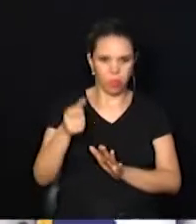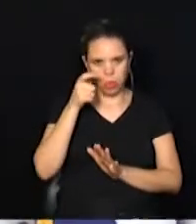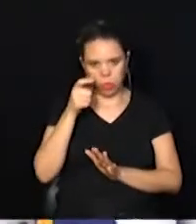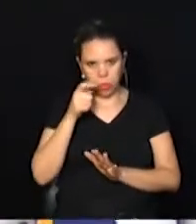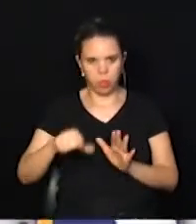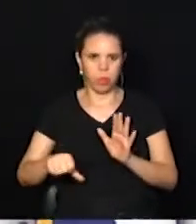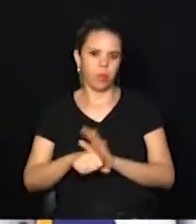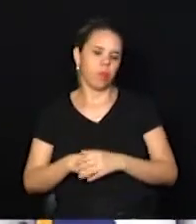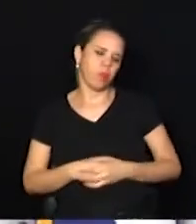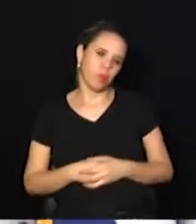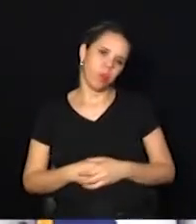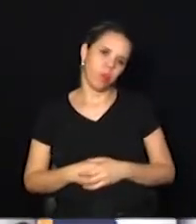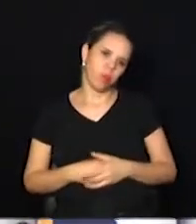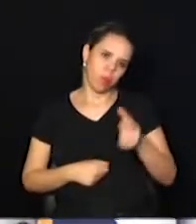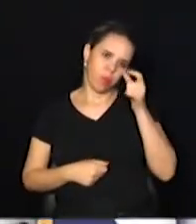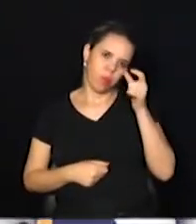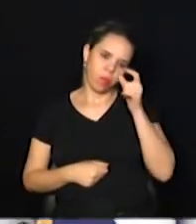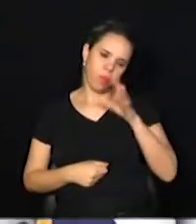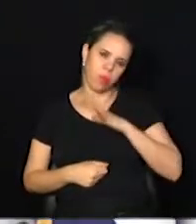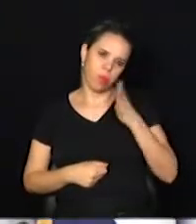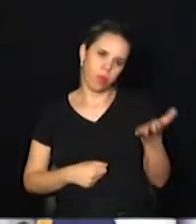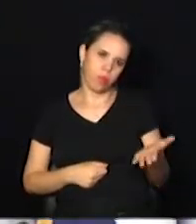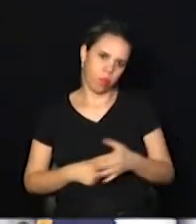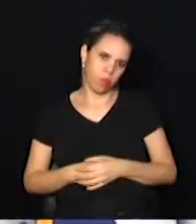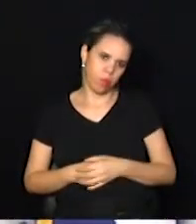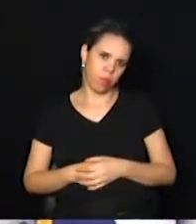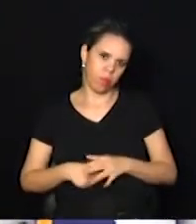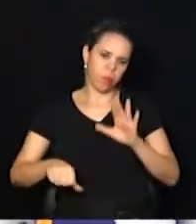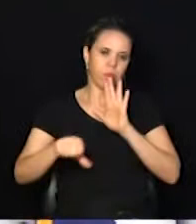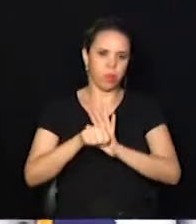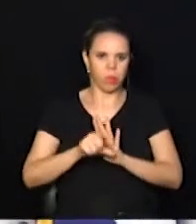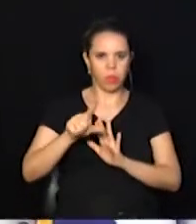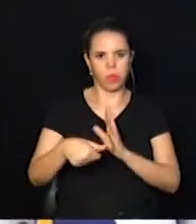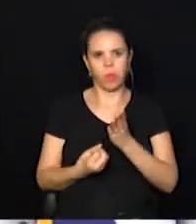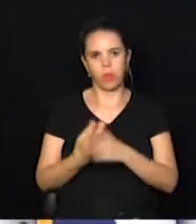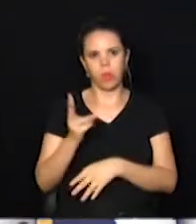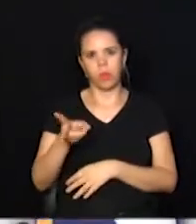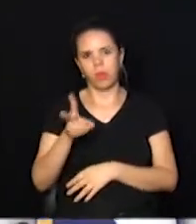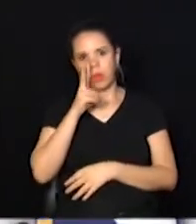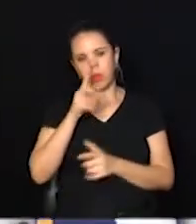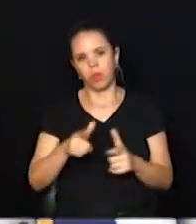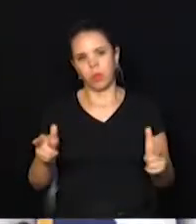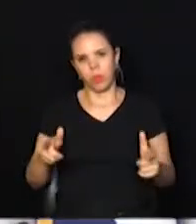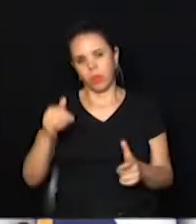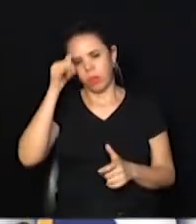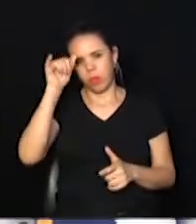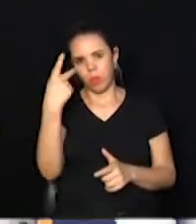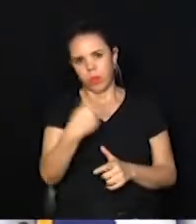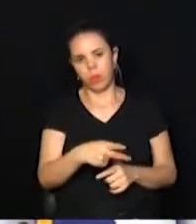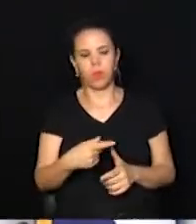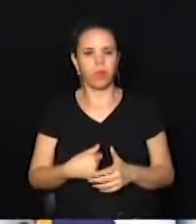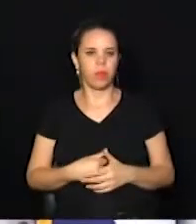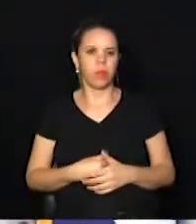crime, que nós estamos vendo na nossa cidade. Porque o crime organizado ele continua forte e para combater ele,